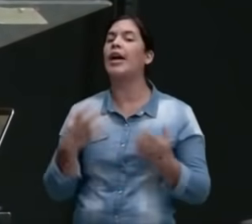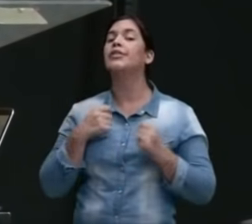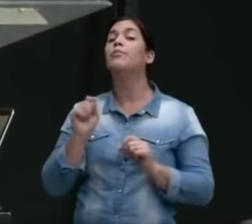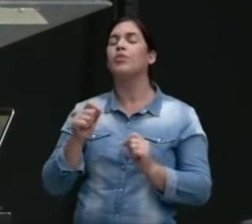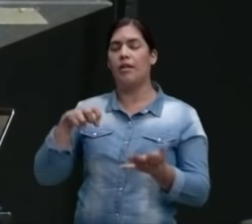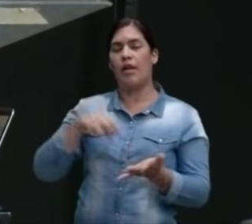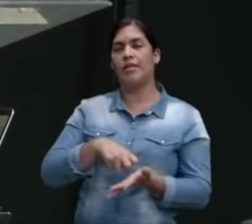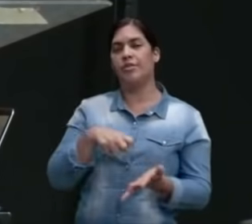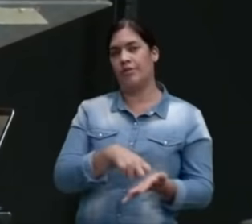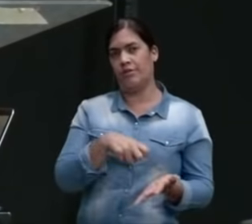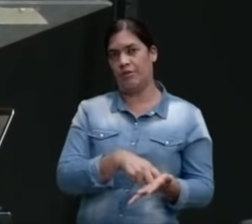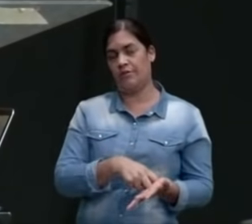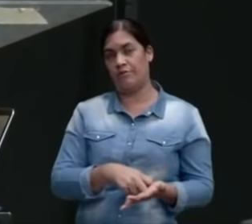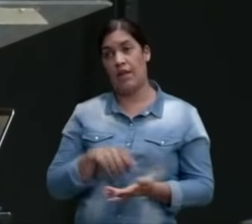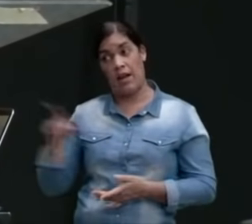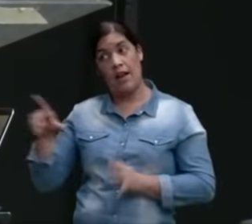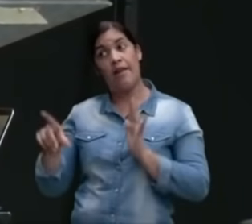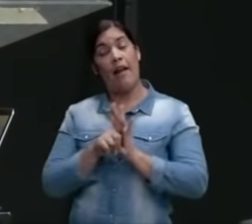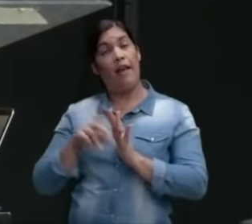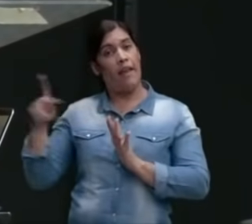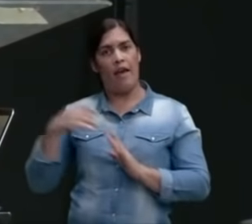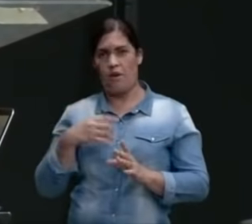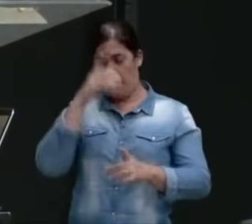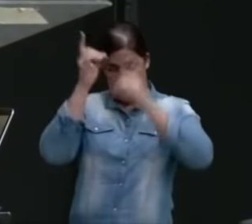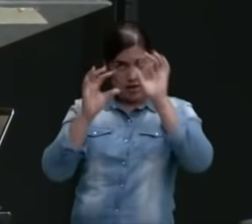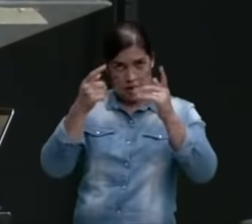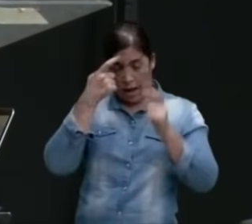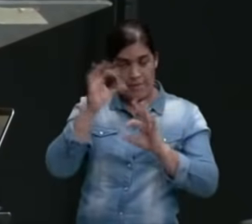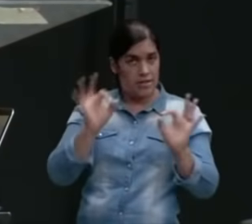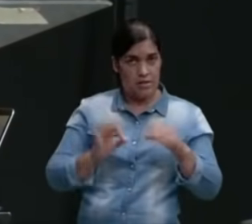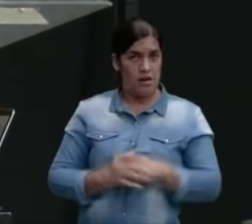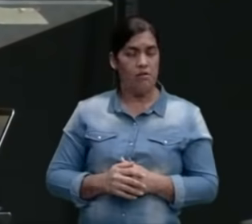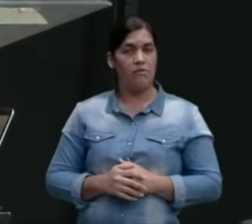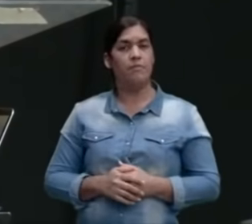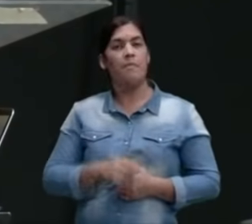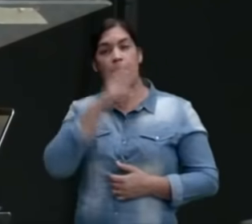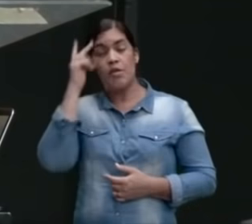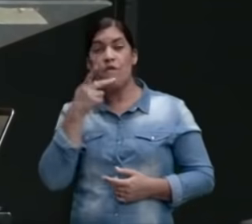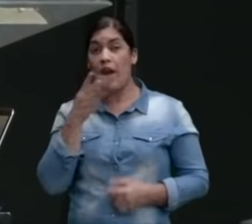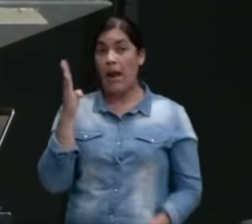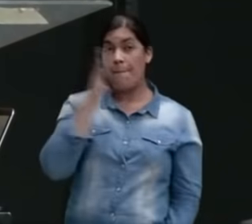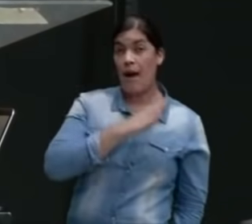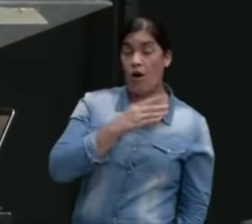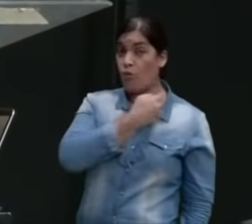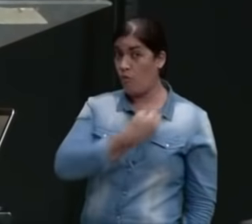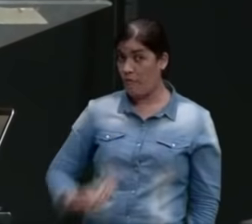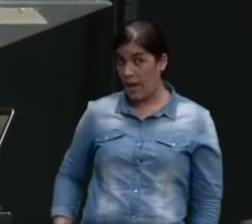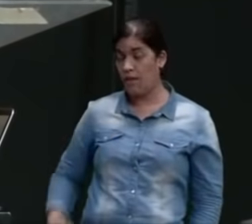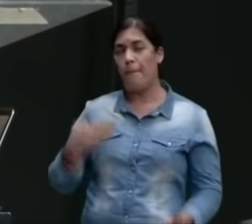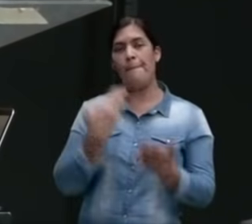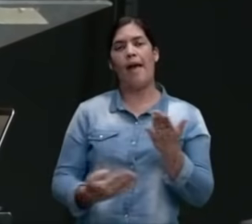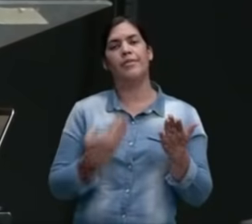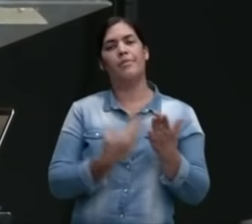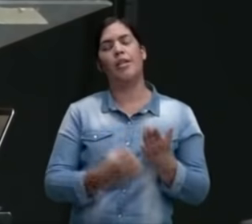Alguém, por exemplo, que falar... Isso está lá na lei, viu, irmão? Não estou criando nada da minha cabeça, não. Alguém que falar mal do governo, por exemplo, vai perder pontos. Então